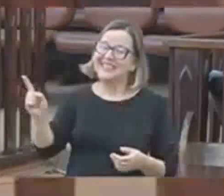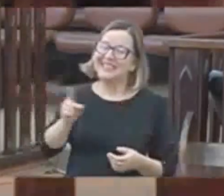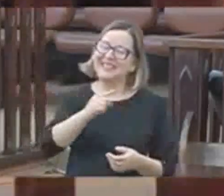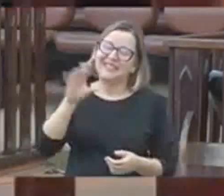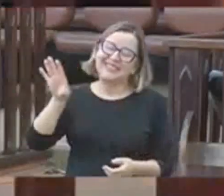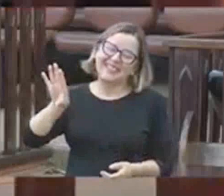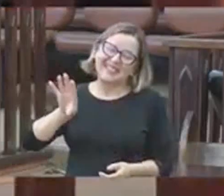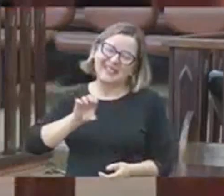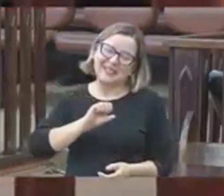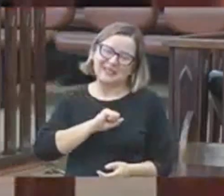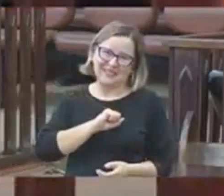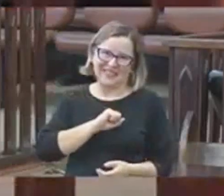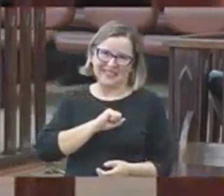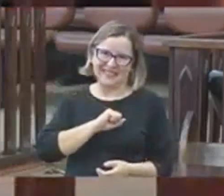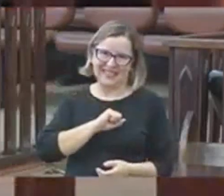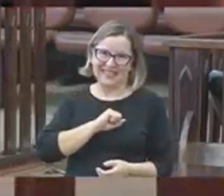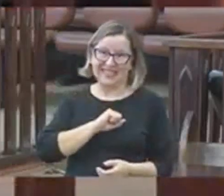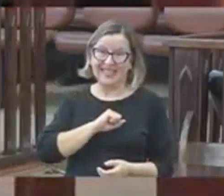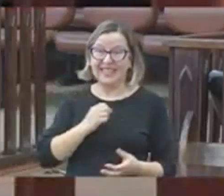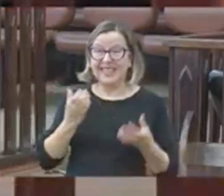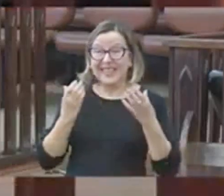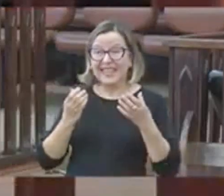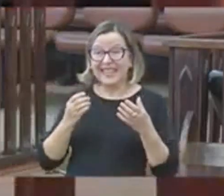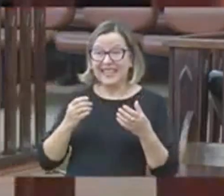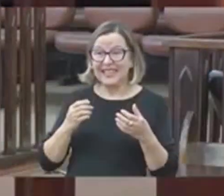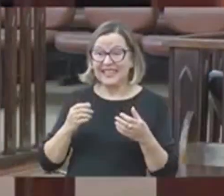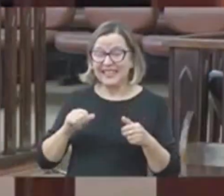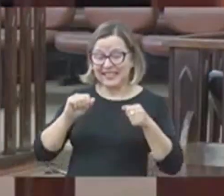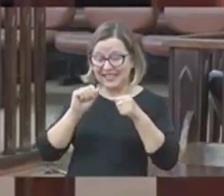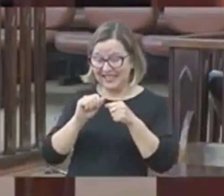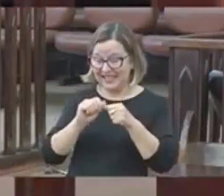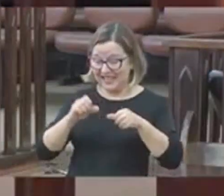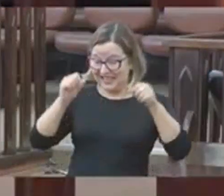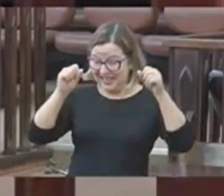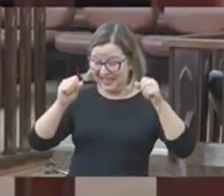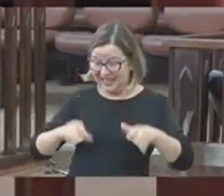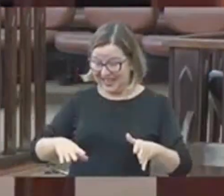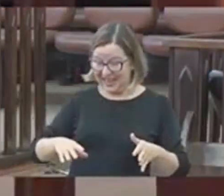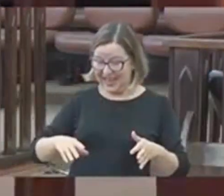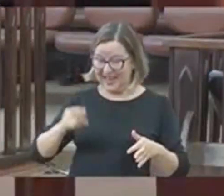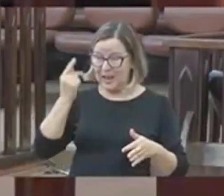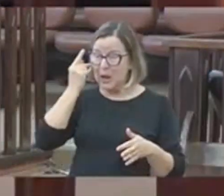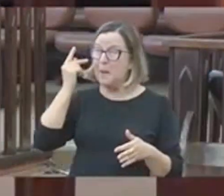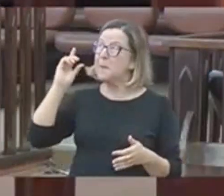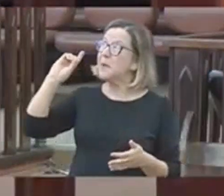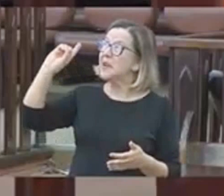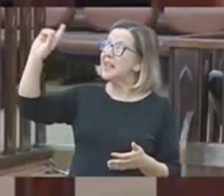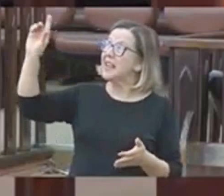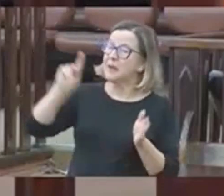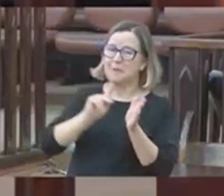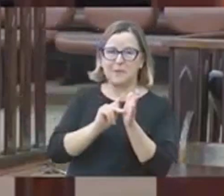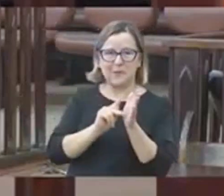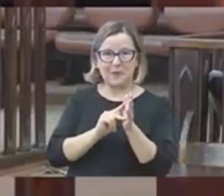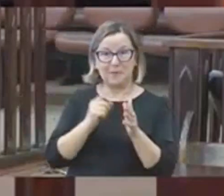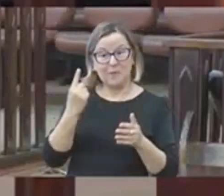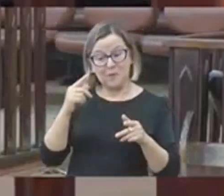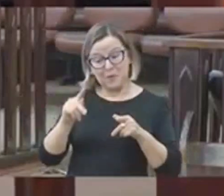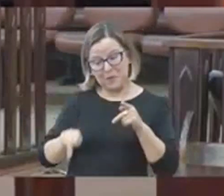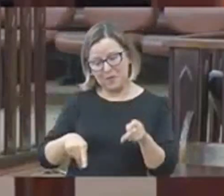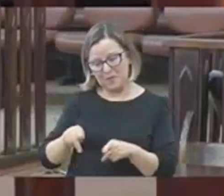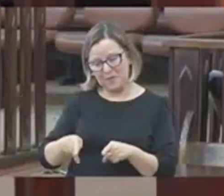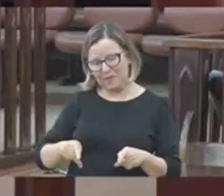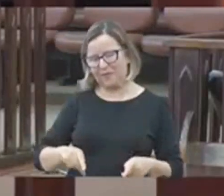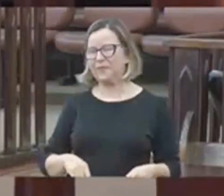amar. Ele decidiu criar para si um povo. Nós vemos no texto de Gênesis capítulo